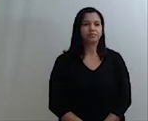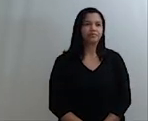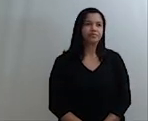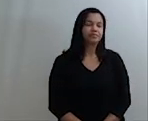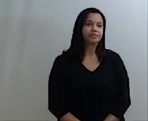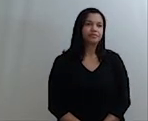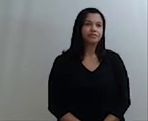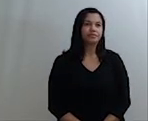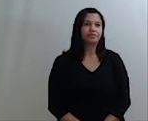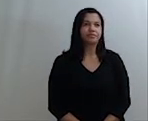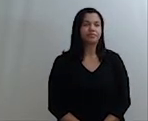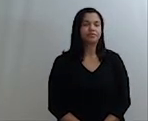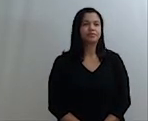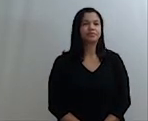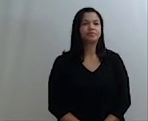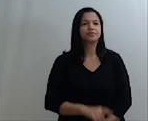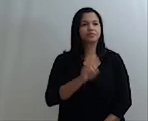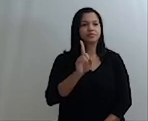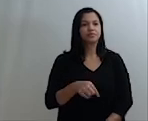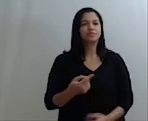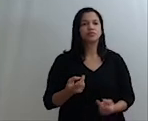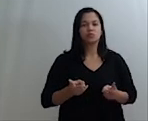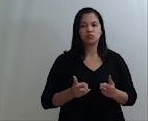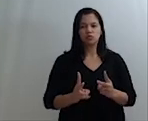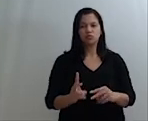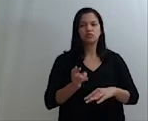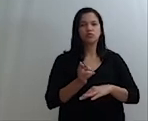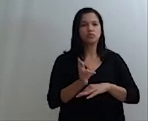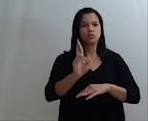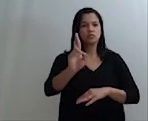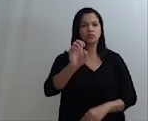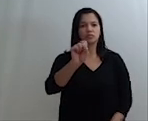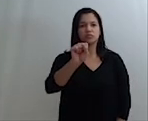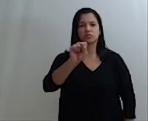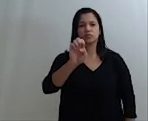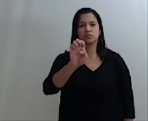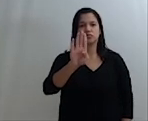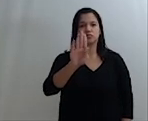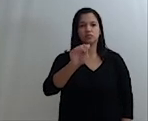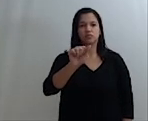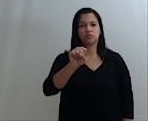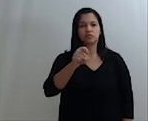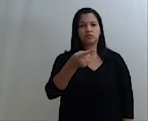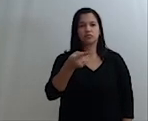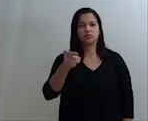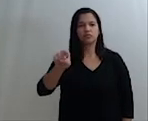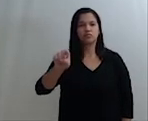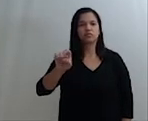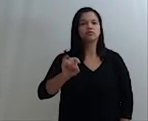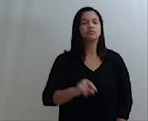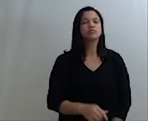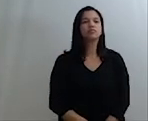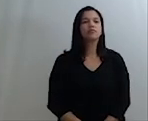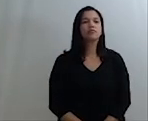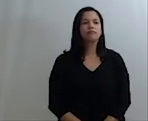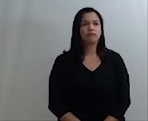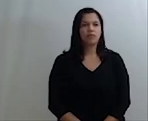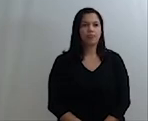relator aa autoria do ministro Sebastião Reis Abas Corpus